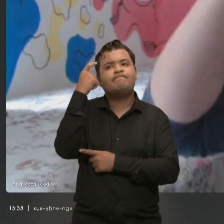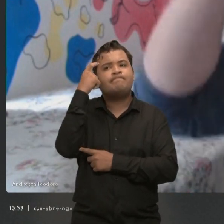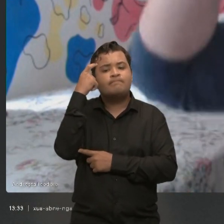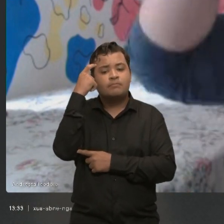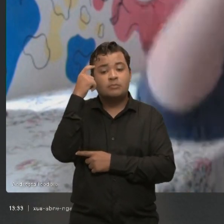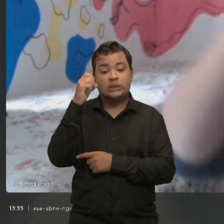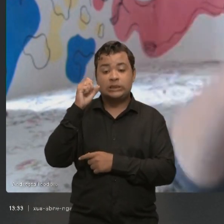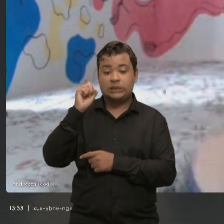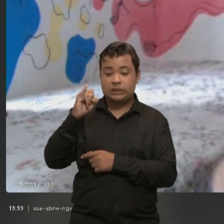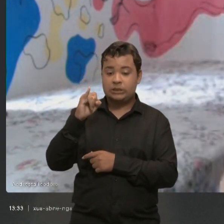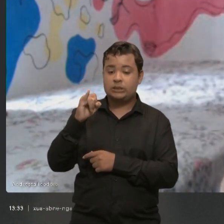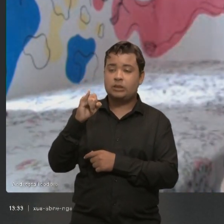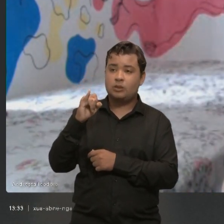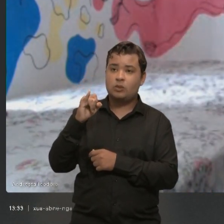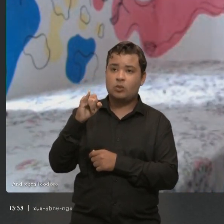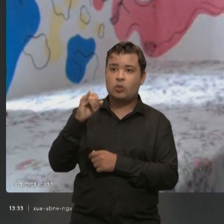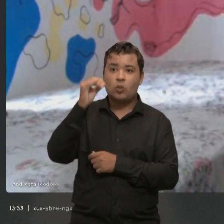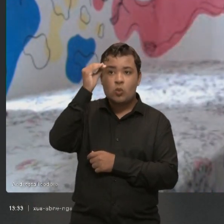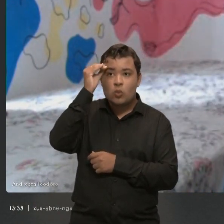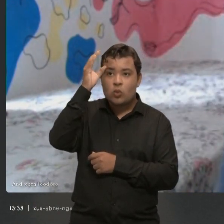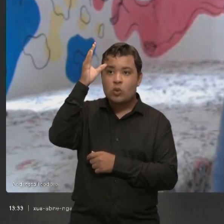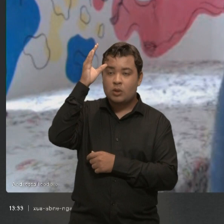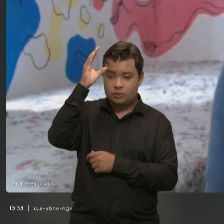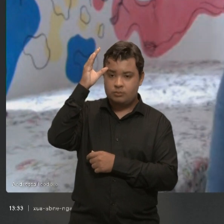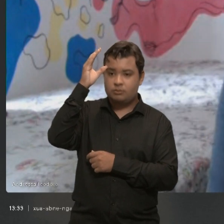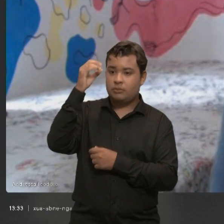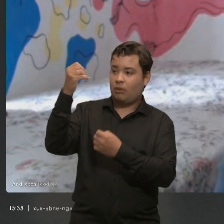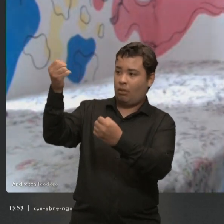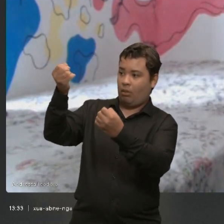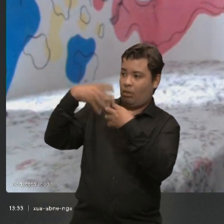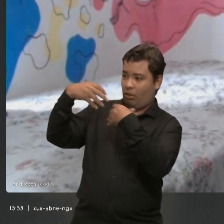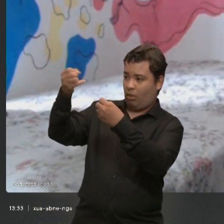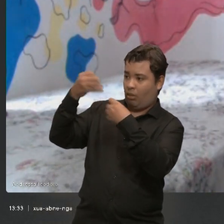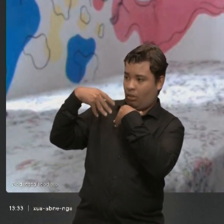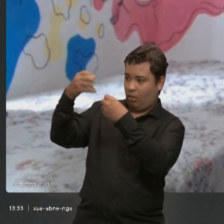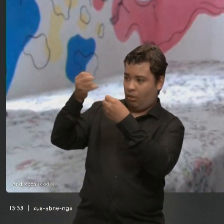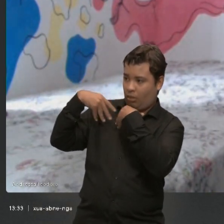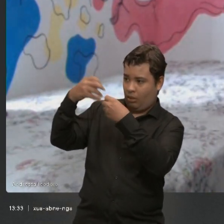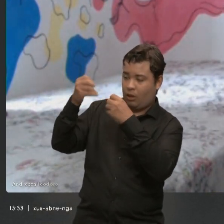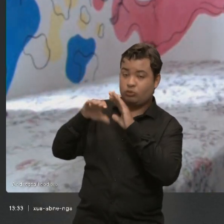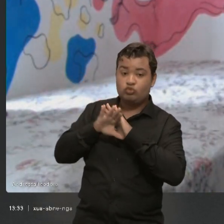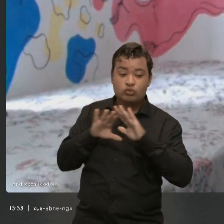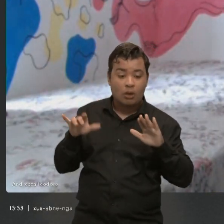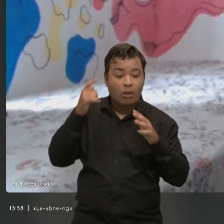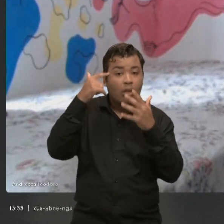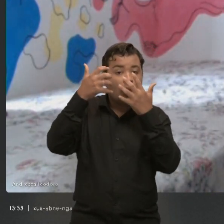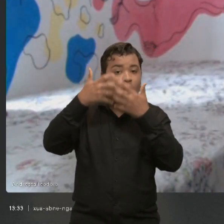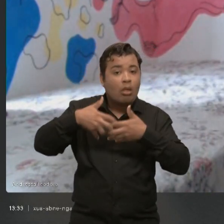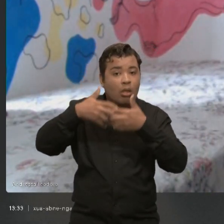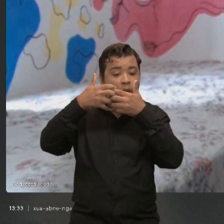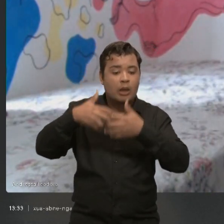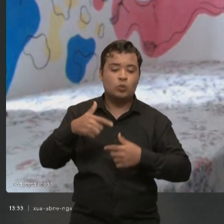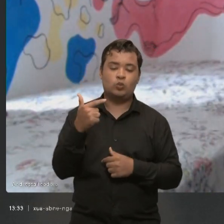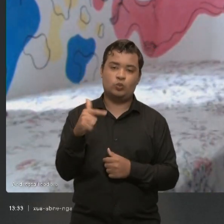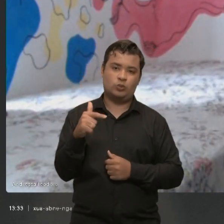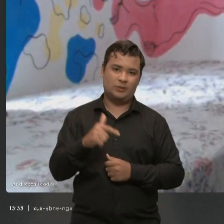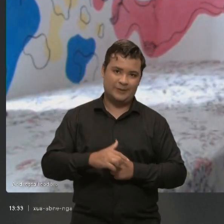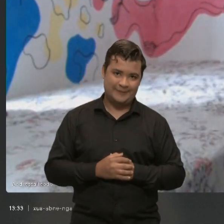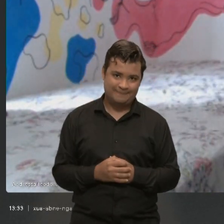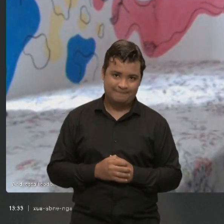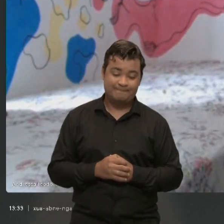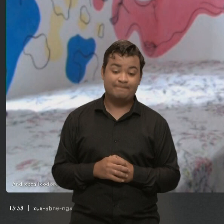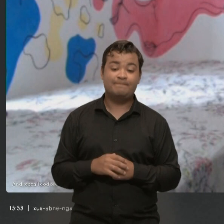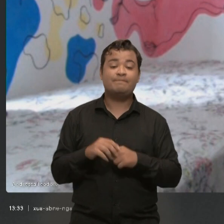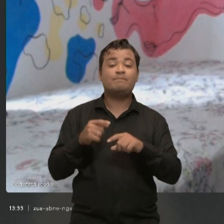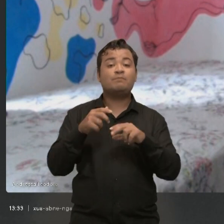ele vem verticalizado, a gente não consegue propiciar o processo de reflexão. Então, a gente acaba por construir esse espaço junto